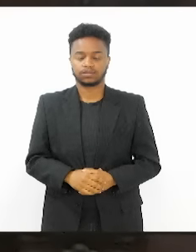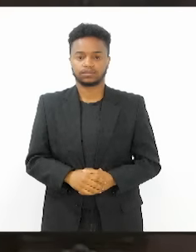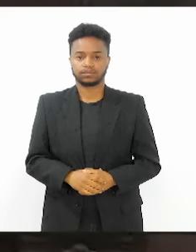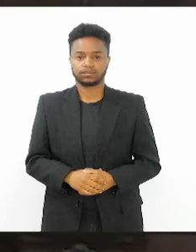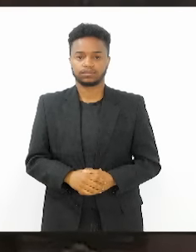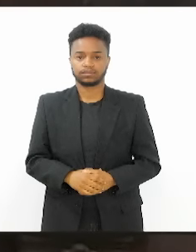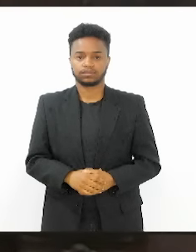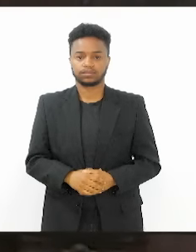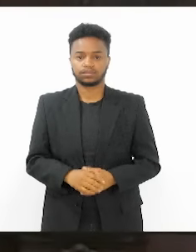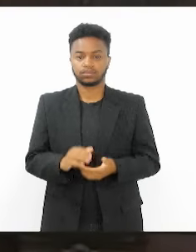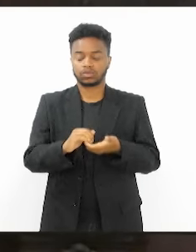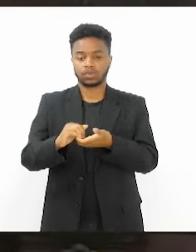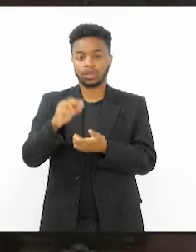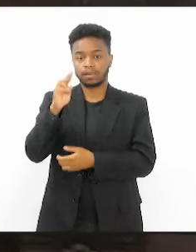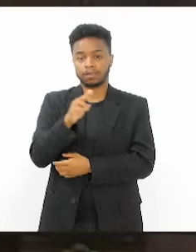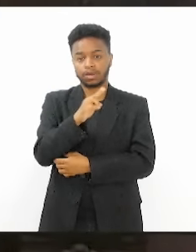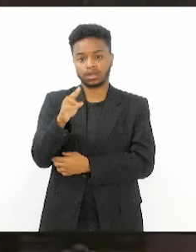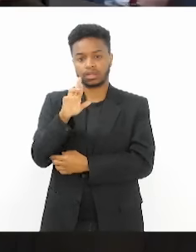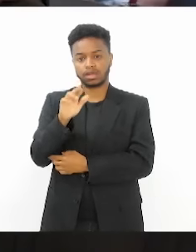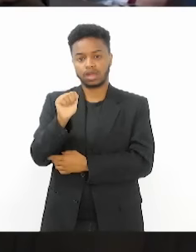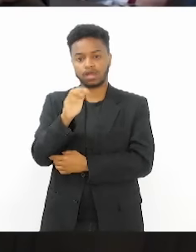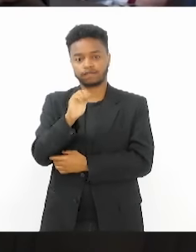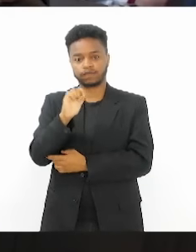Saudar o padre Rafael Martins.